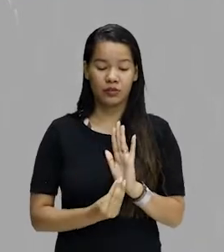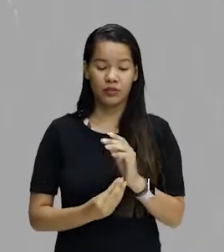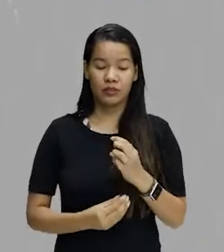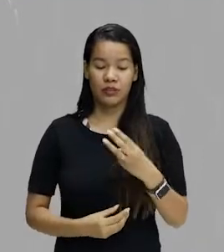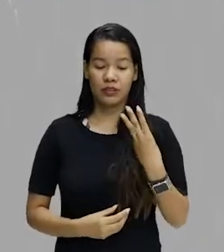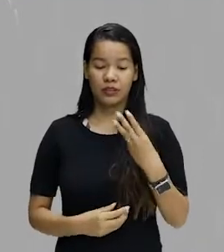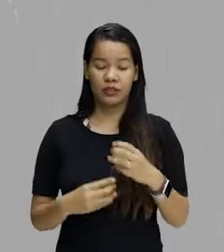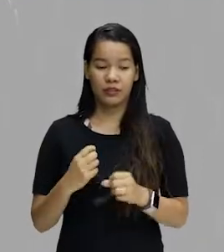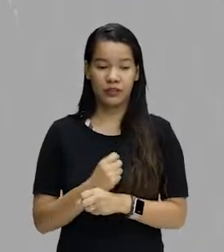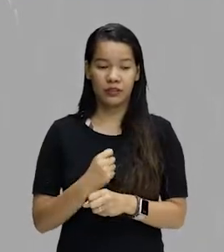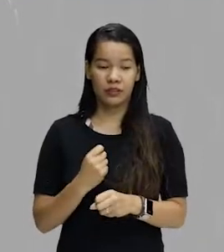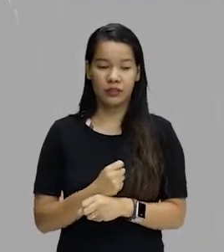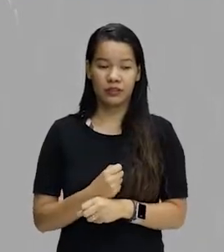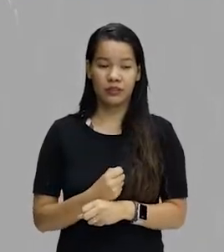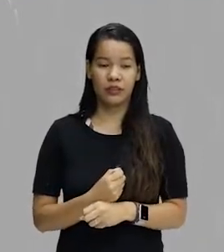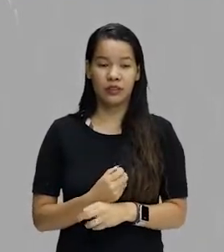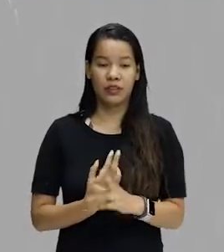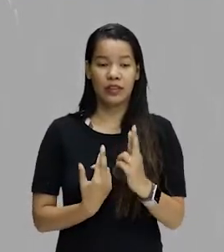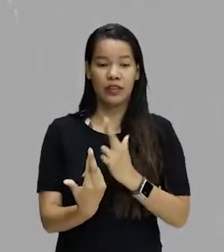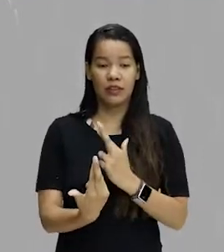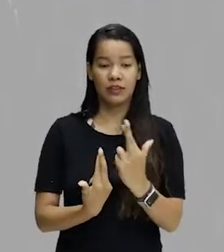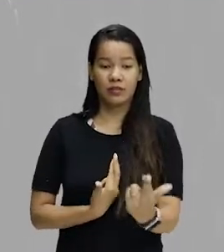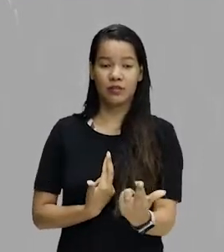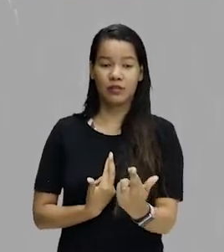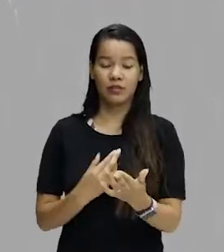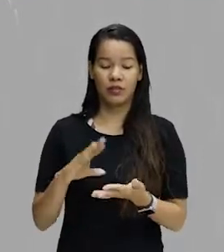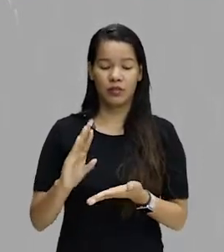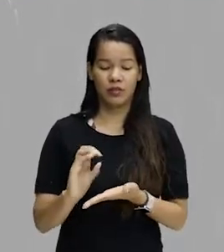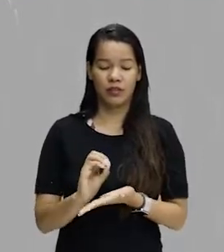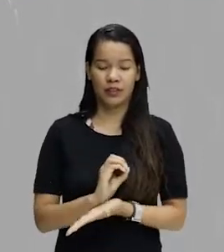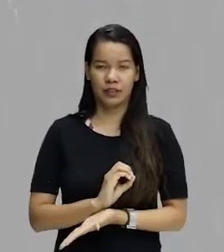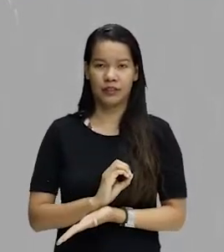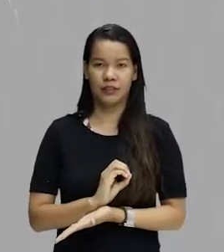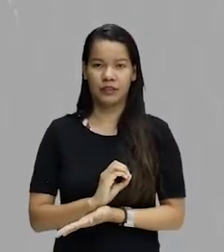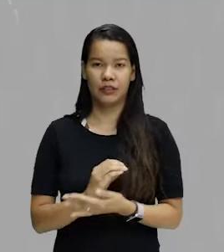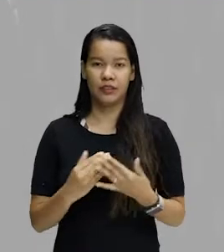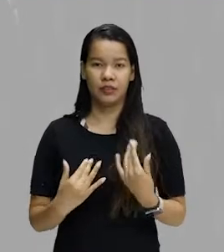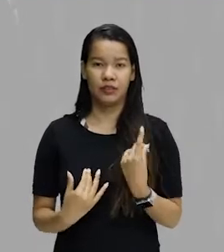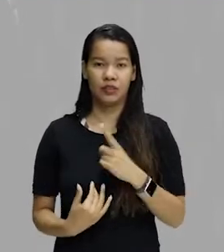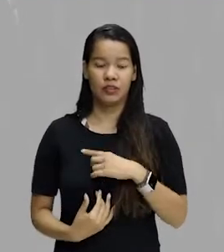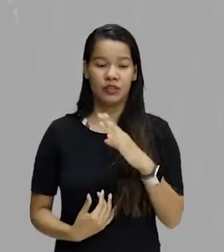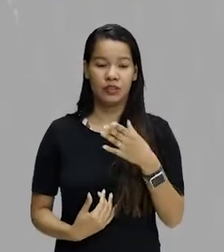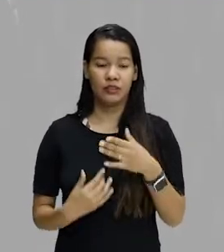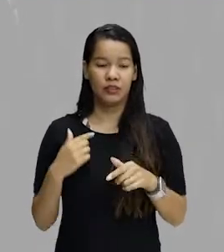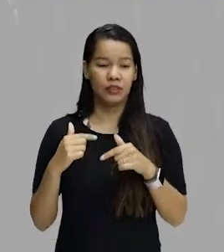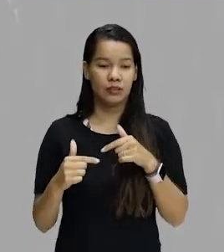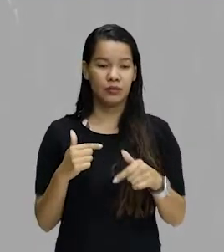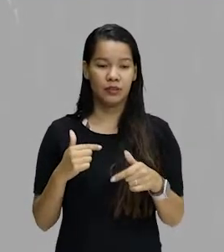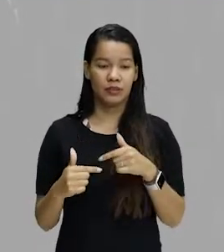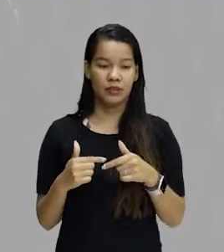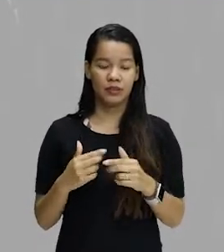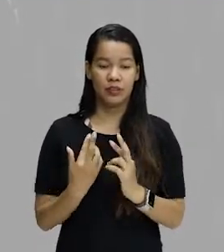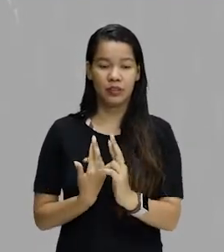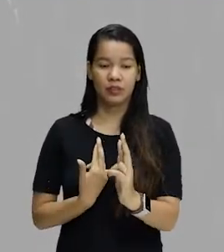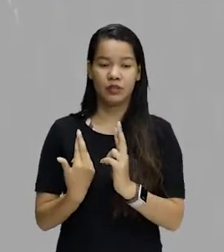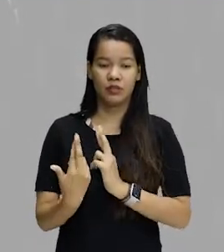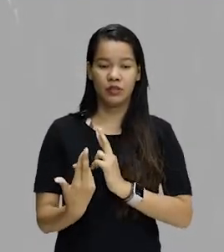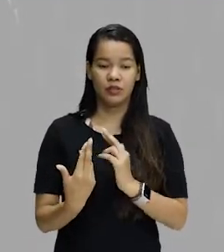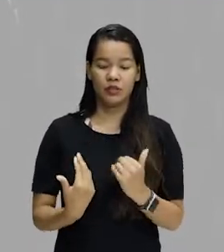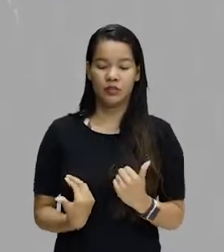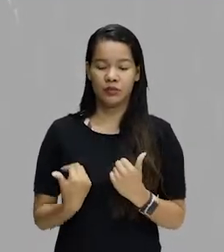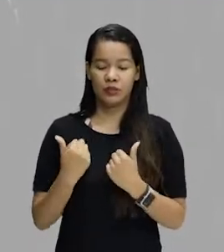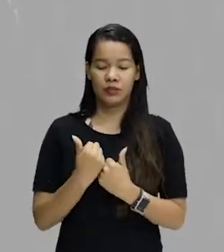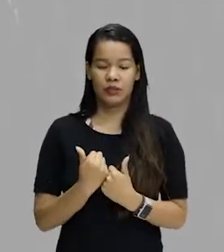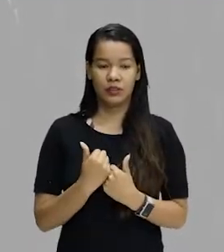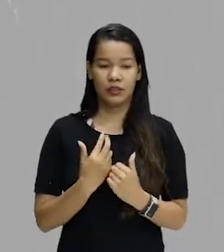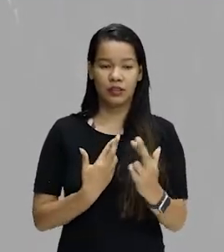ano, reações orgânicas. E olha só, nós já trabalhamos as reações de substituição, que